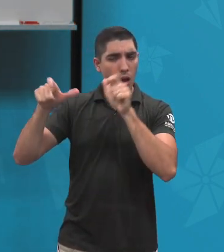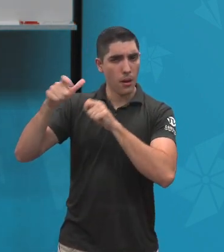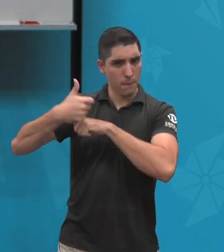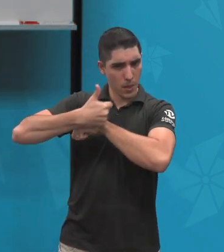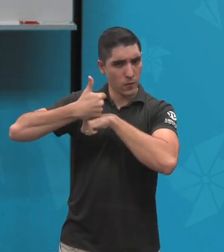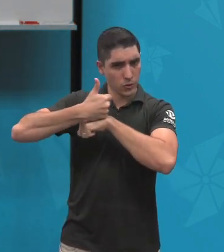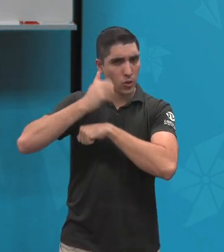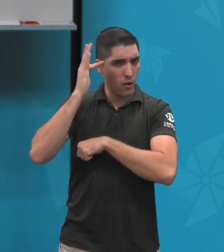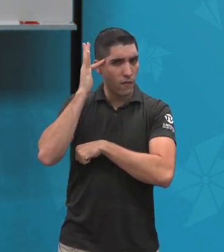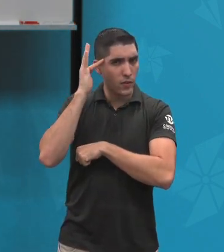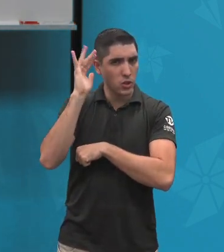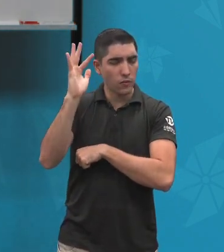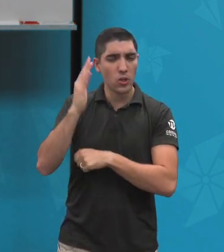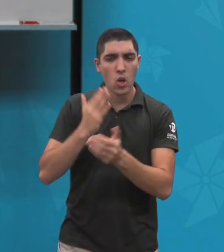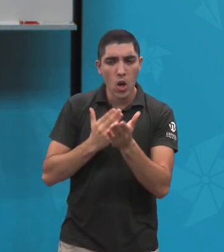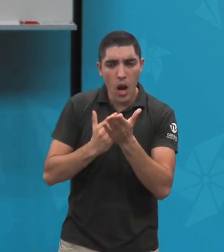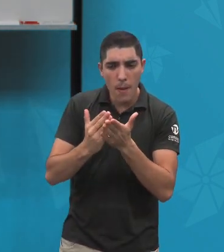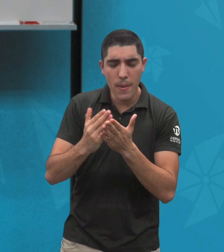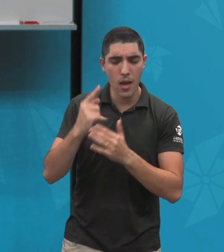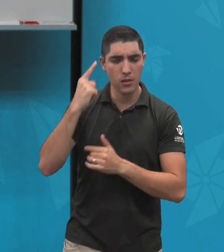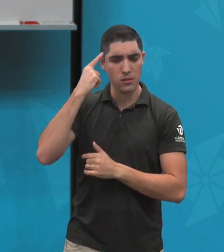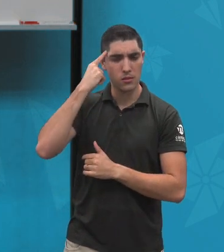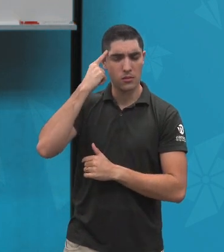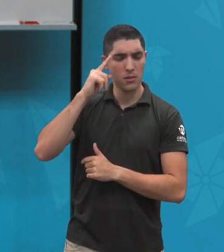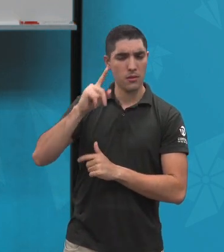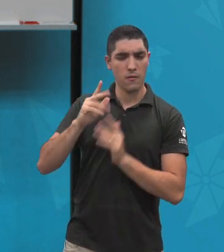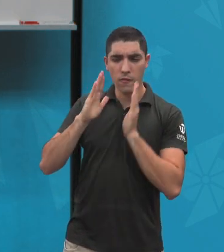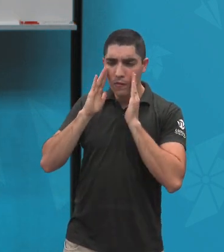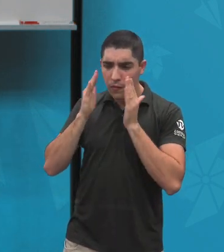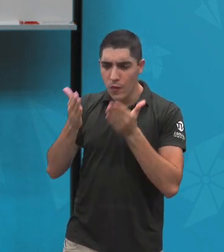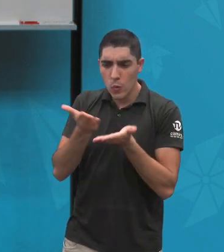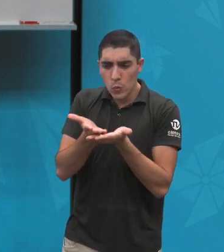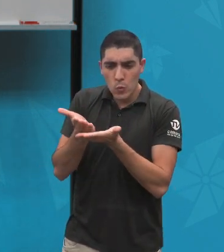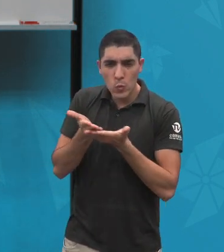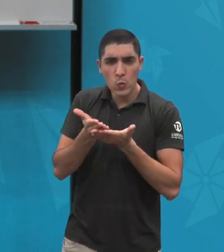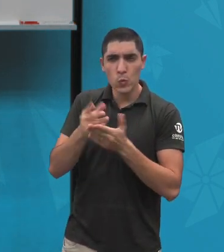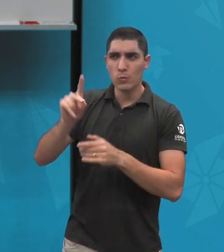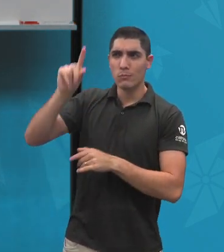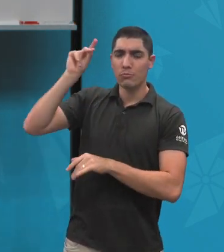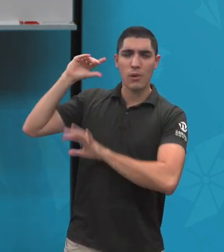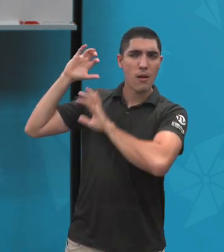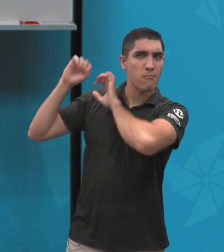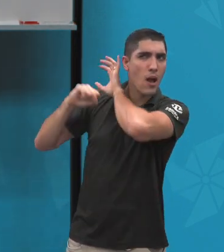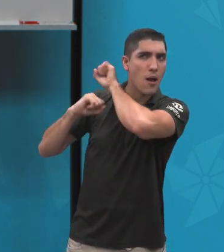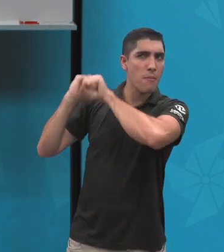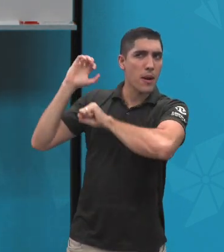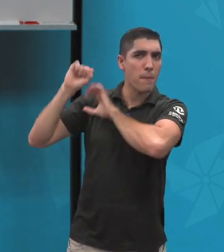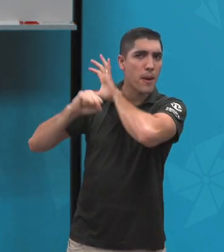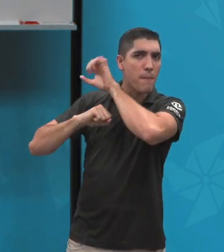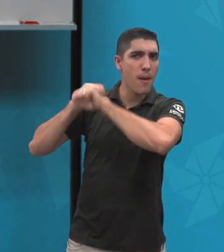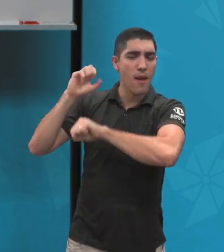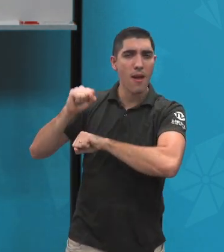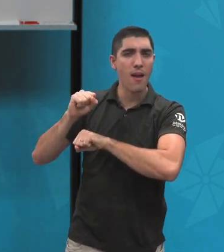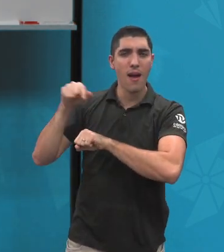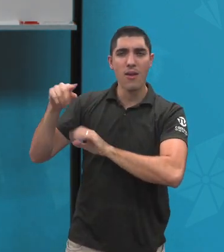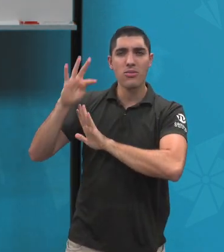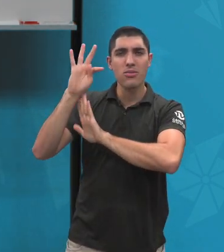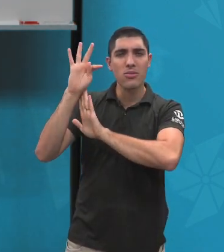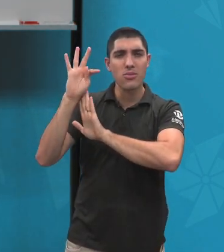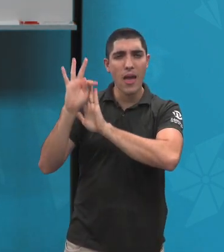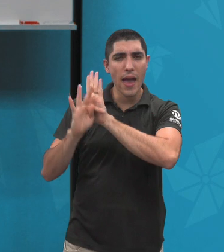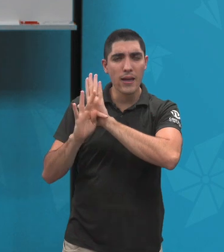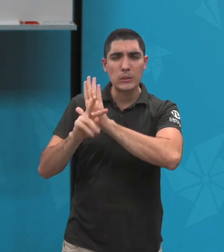voltar justamente a esses clássicos antigos, o interesse em lê-los na